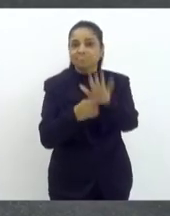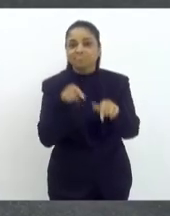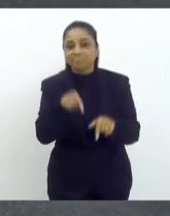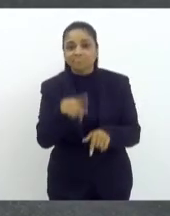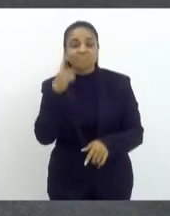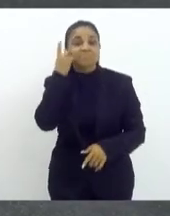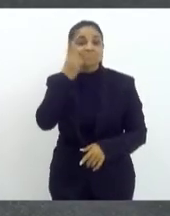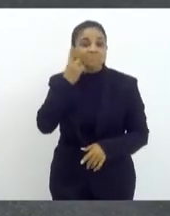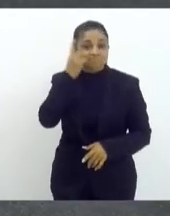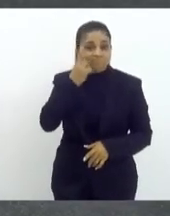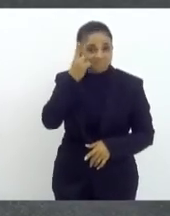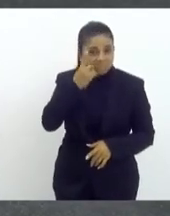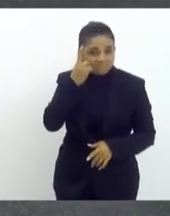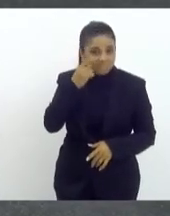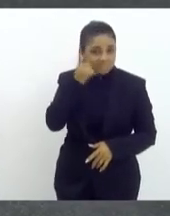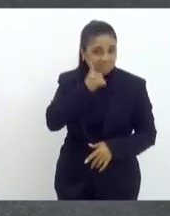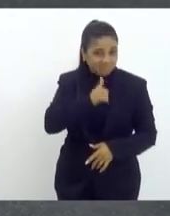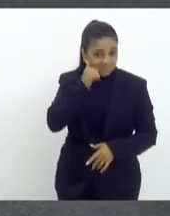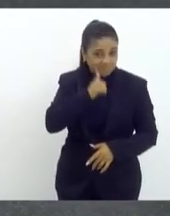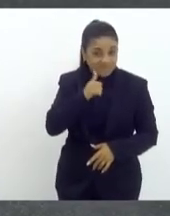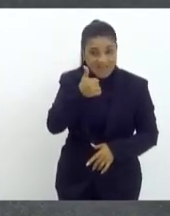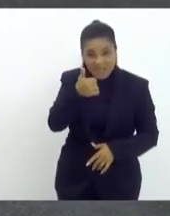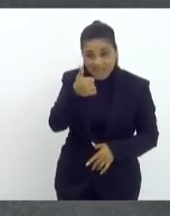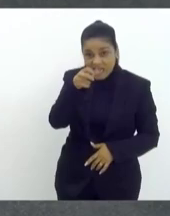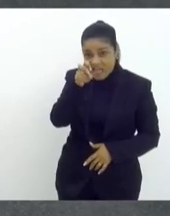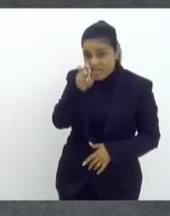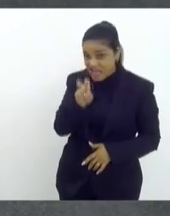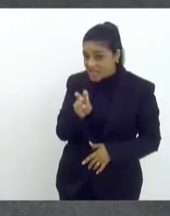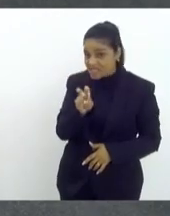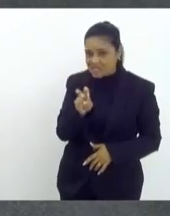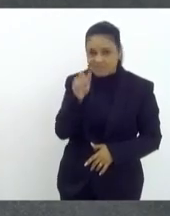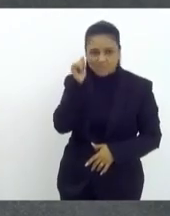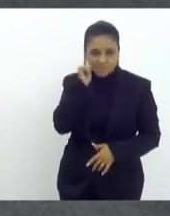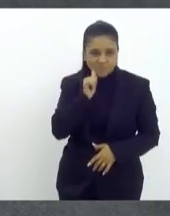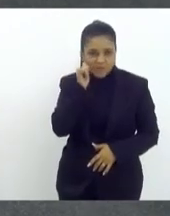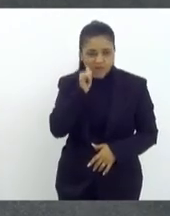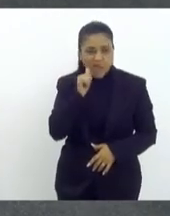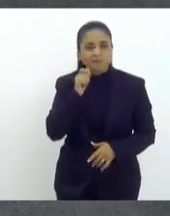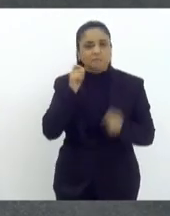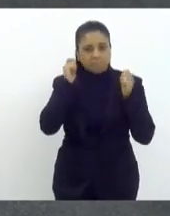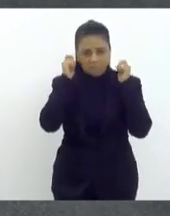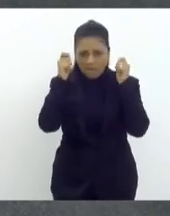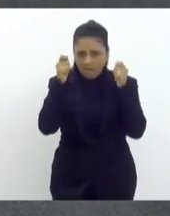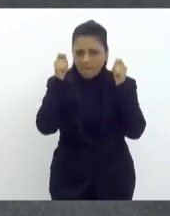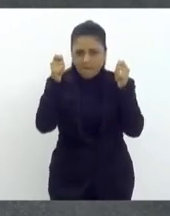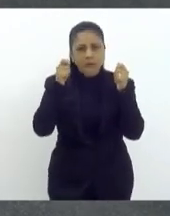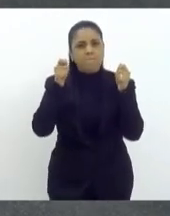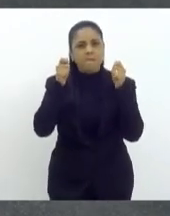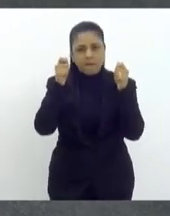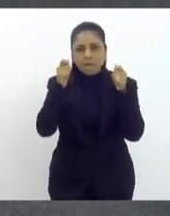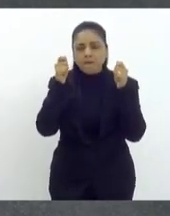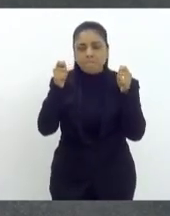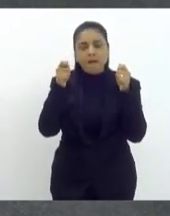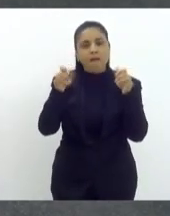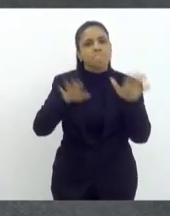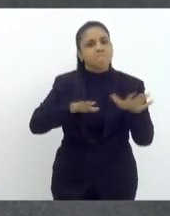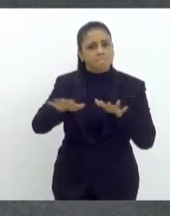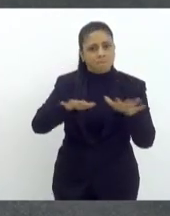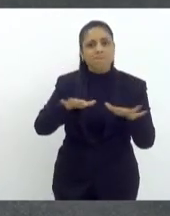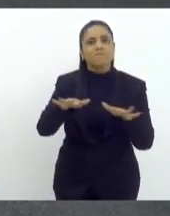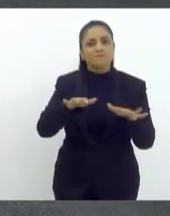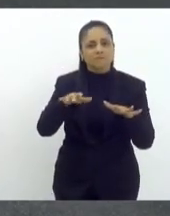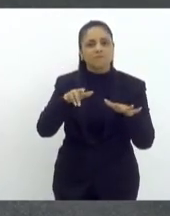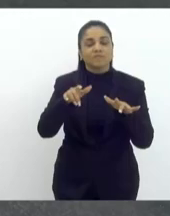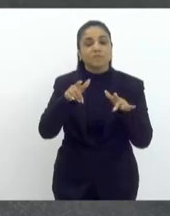deputadas ainda que sejamos 15 de 70 fazemos barulho sim e fazemos barulho do nosso lugar a gente